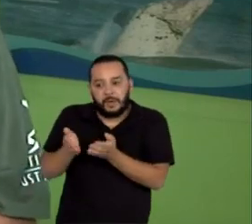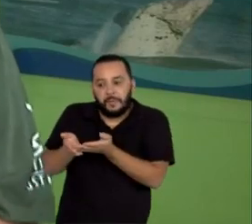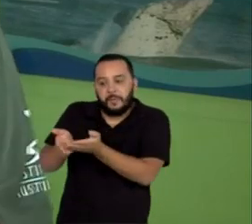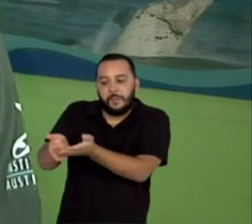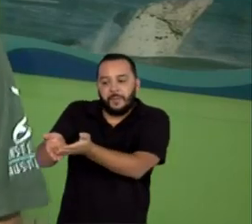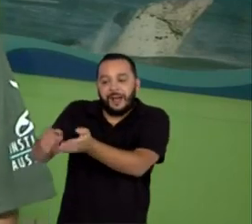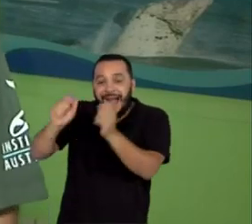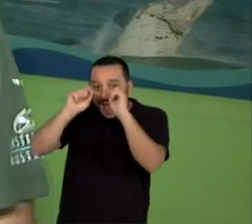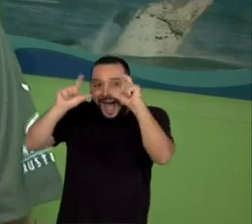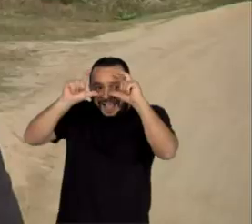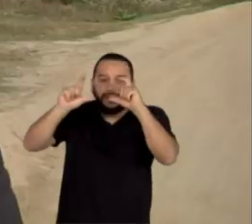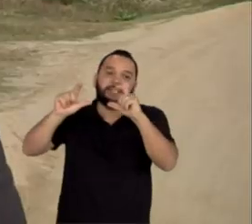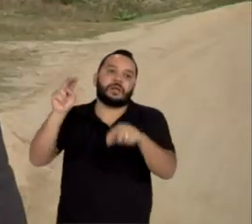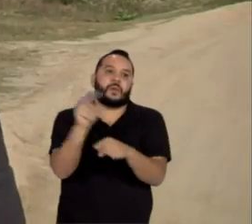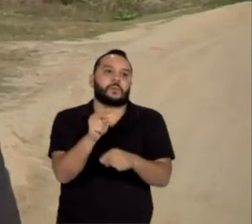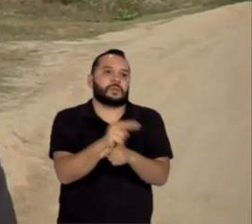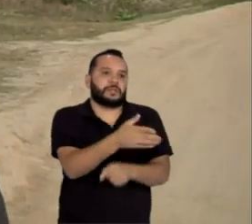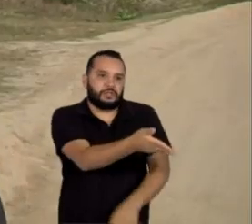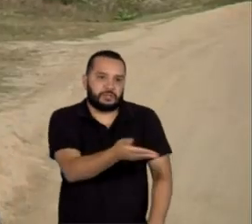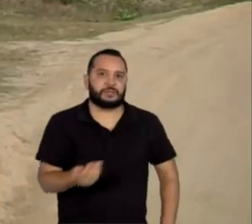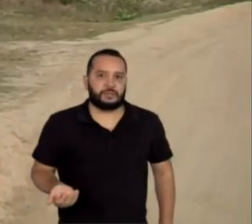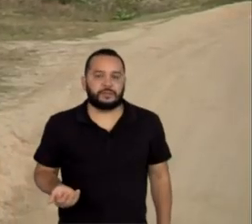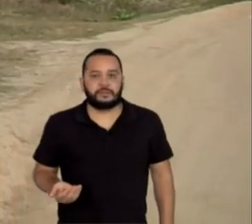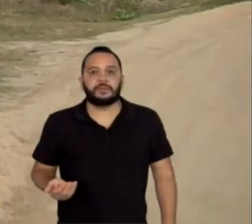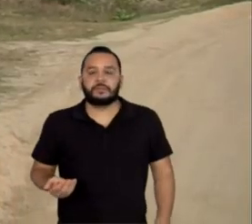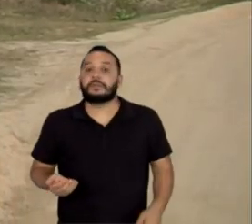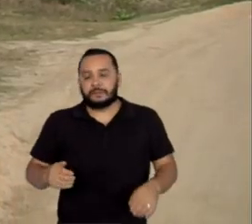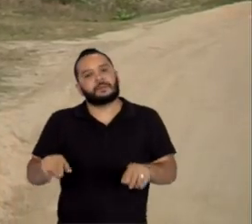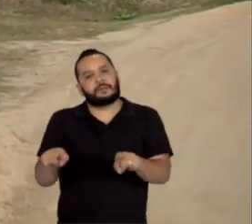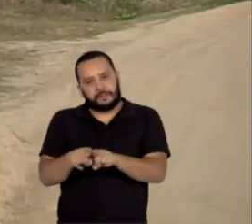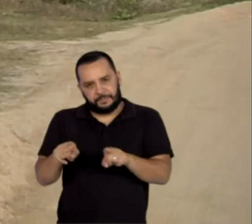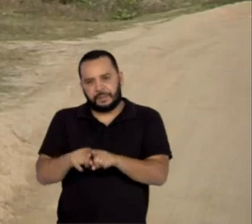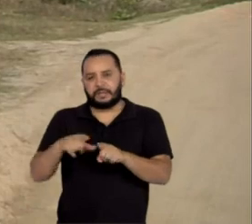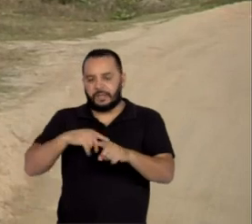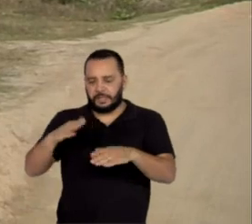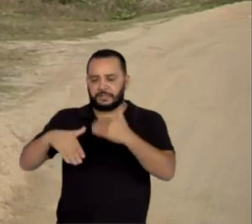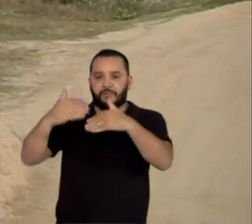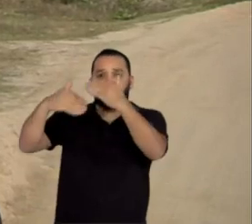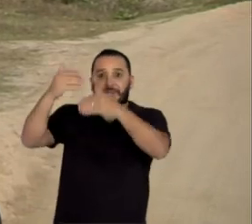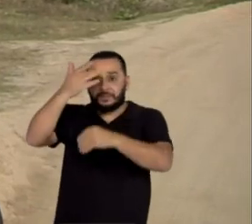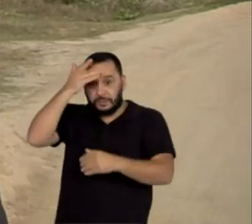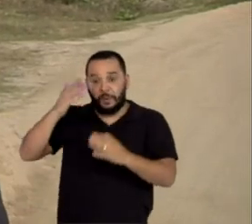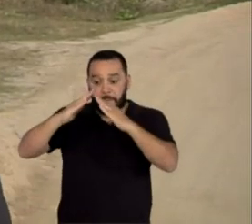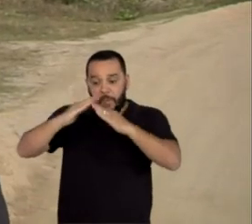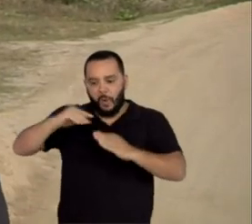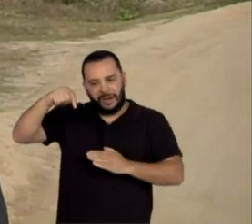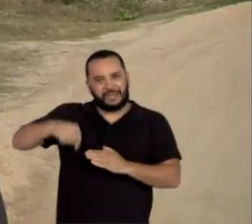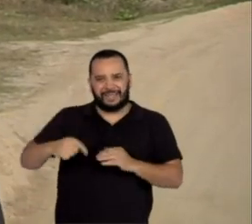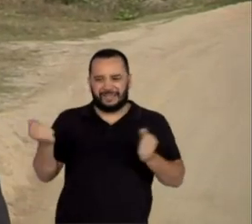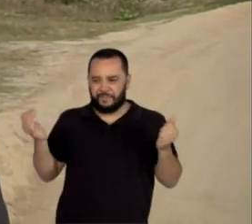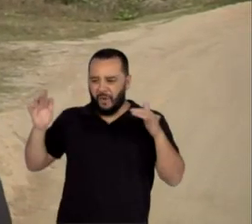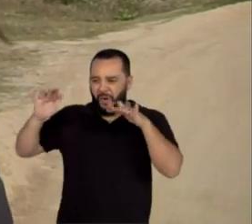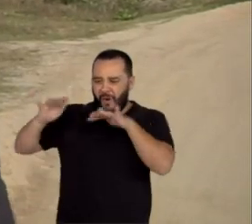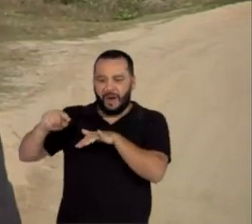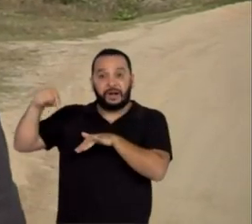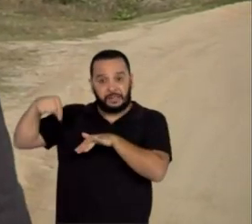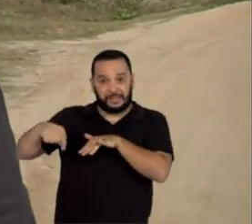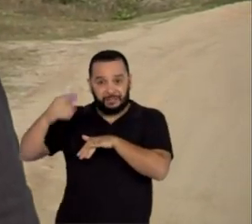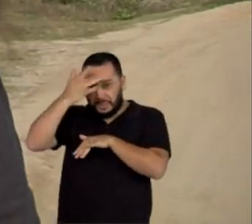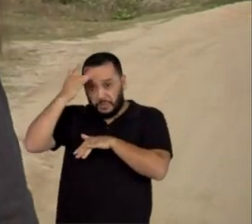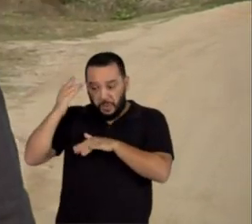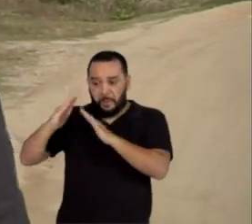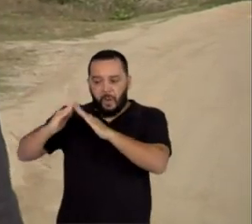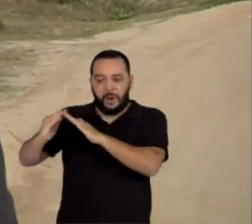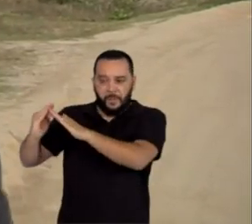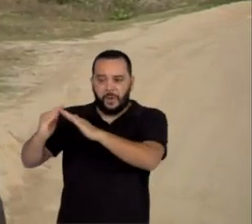para a conservação dessa espécie. O litoral que está se desenvolvendo, cada vez mais pessoas procurando e vivendo aqui na região. Então a gente precisa fazer um trabalho